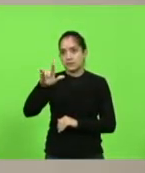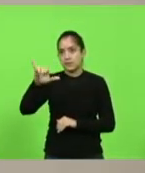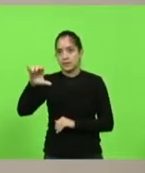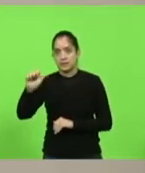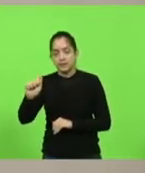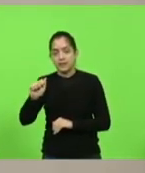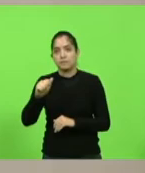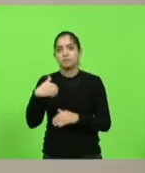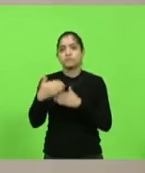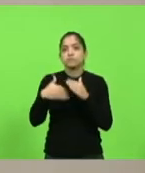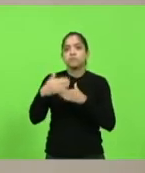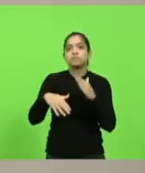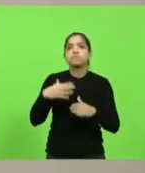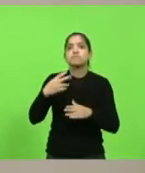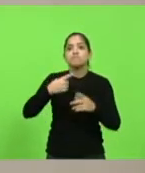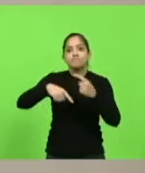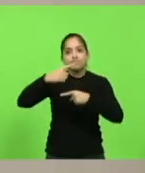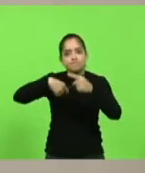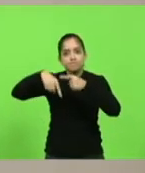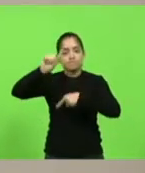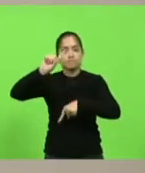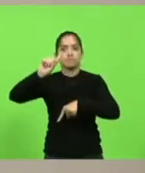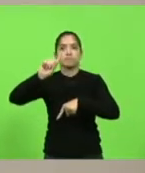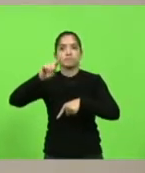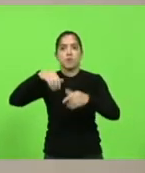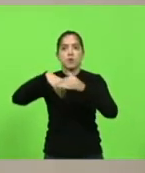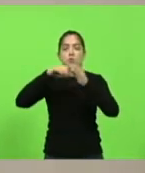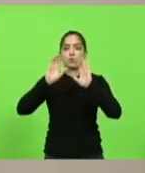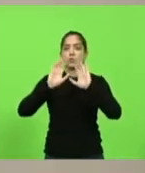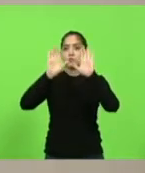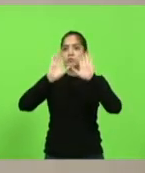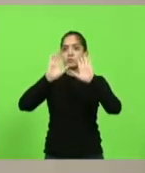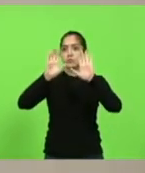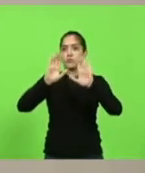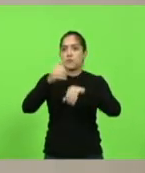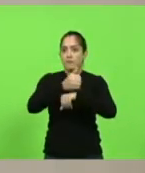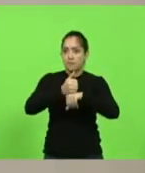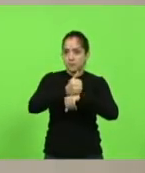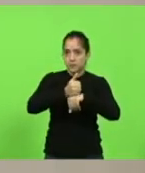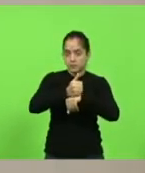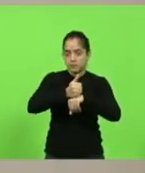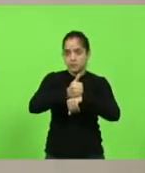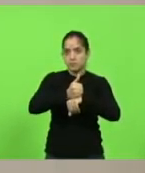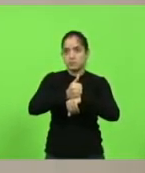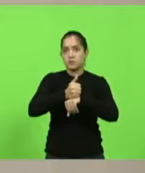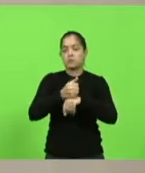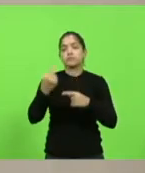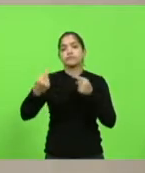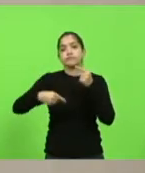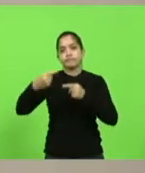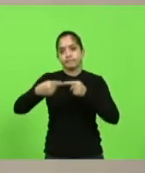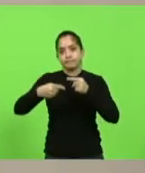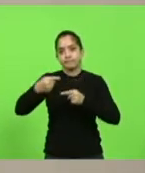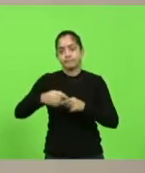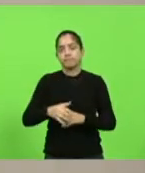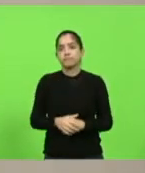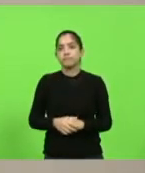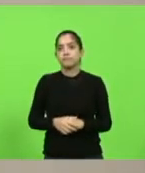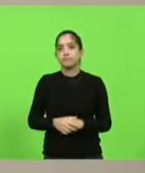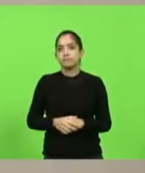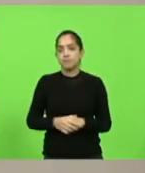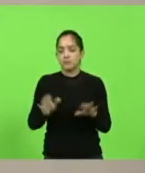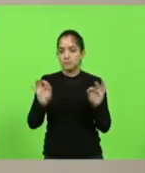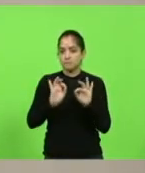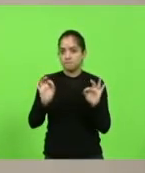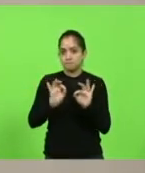de superação e conquistas como jogadora de vôlei profissional nas modalidades individual e coletiva. Em discussão. Não havendo quem